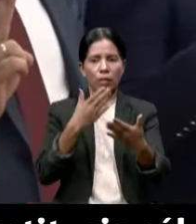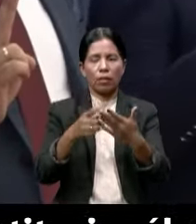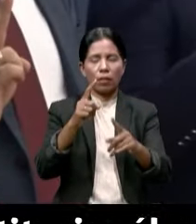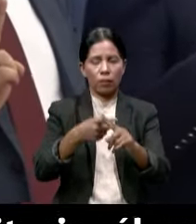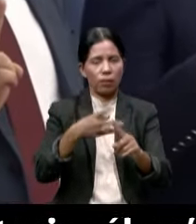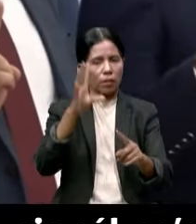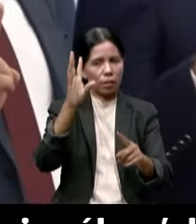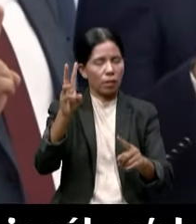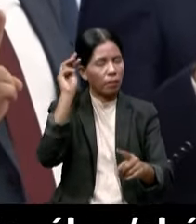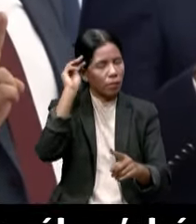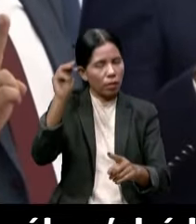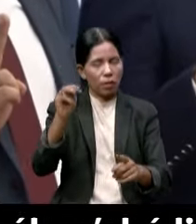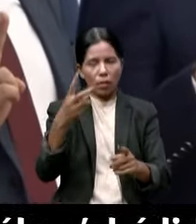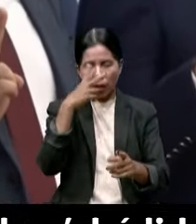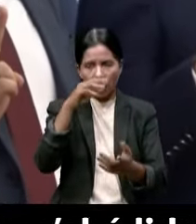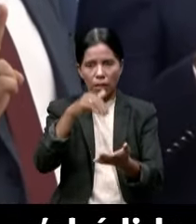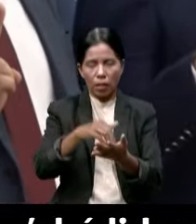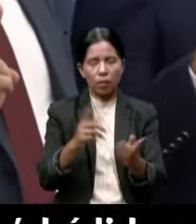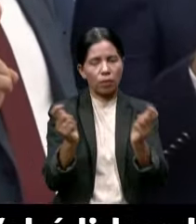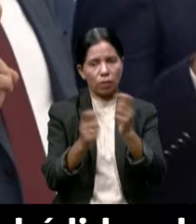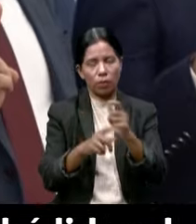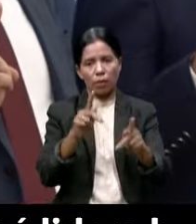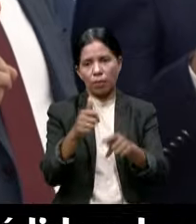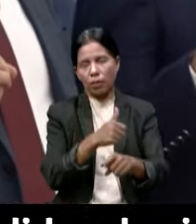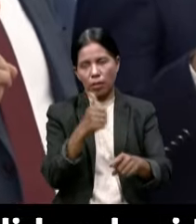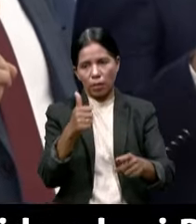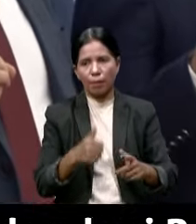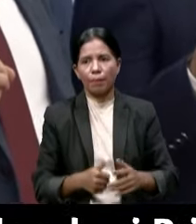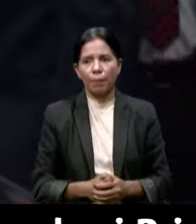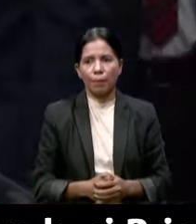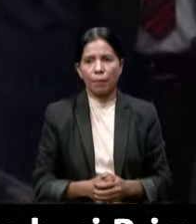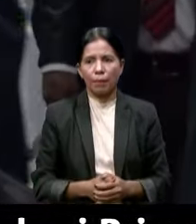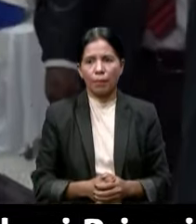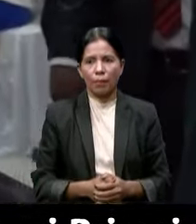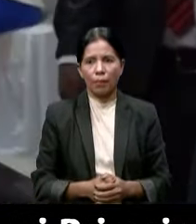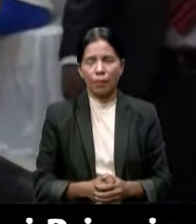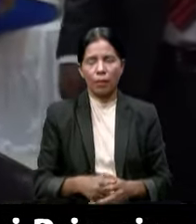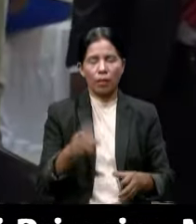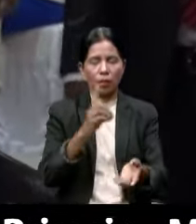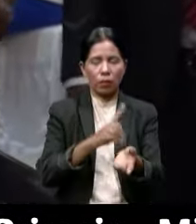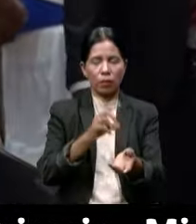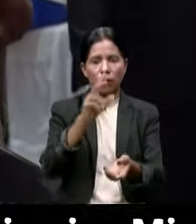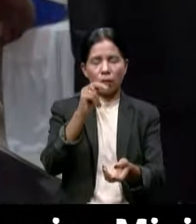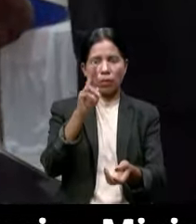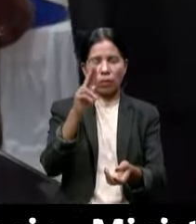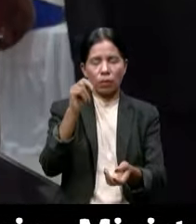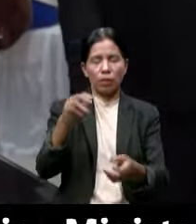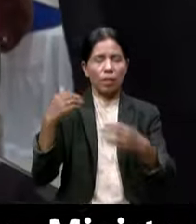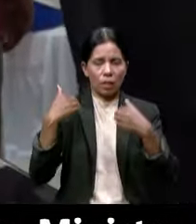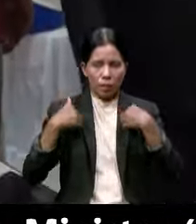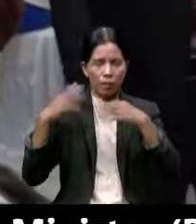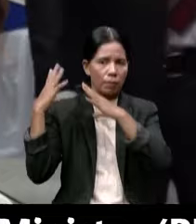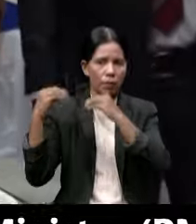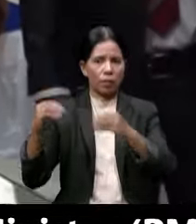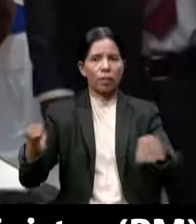Fulangnen, Ministério Seihalo Avaliação, onde substitui Fali Seluk. Doutor, não é experiente, não é serviço clear, não